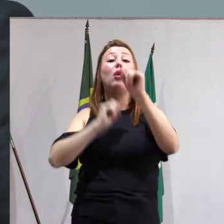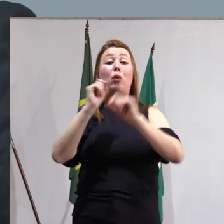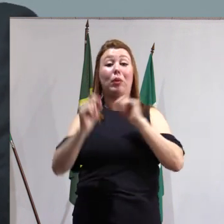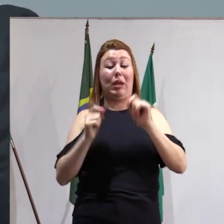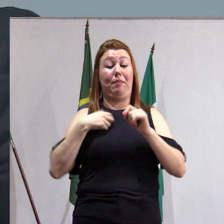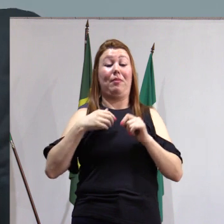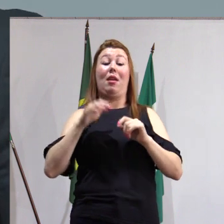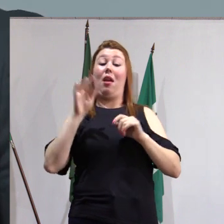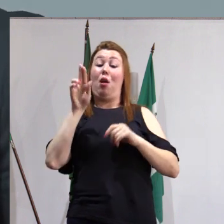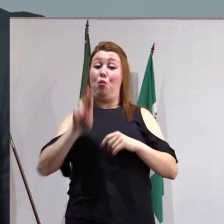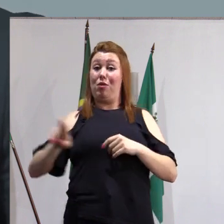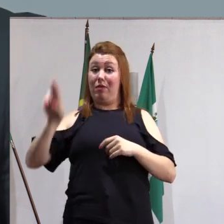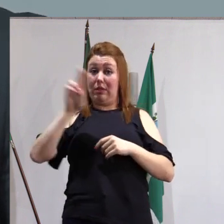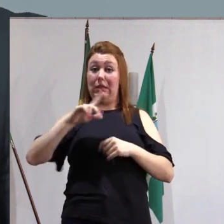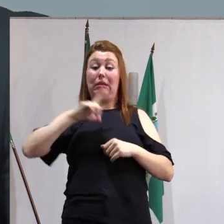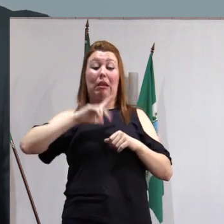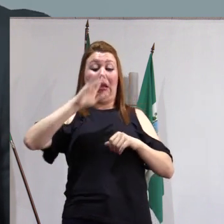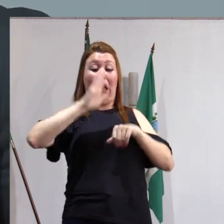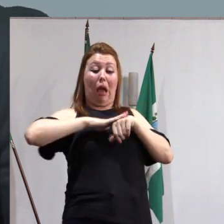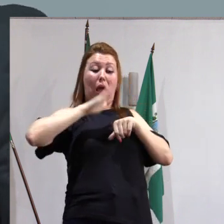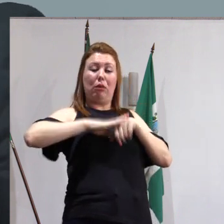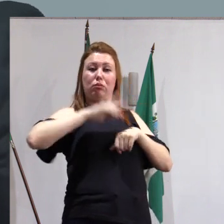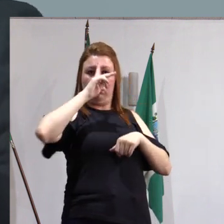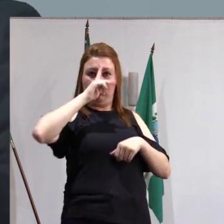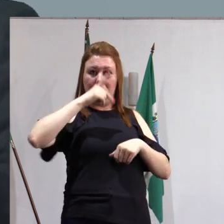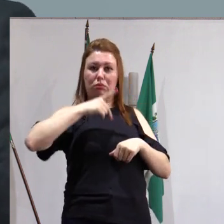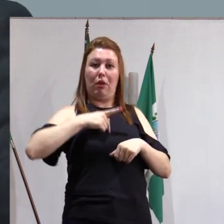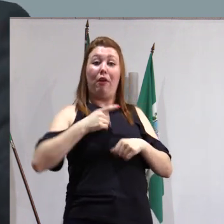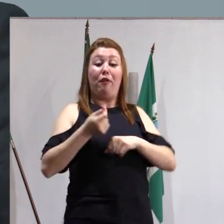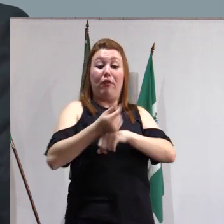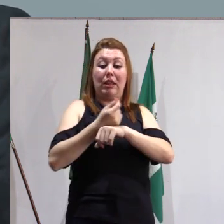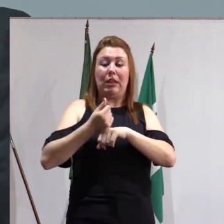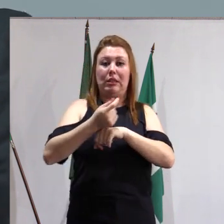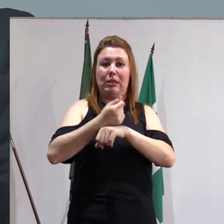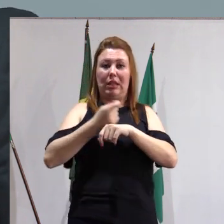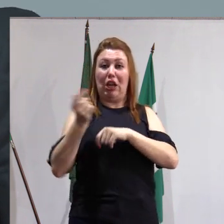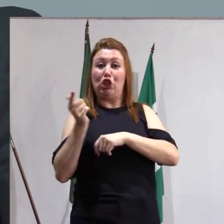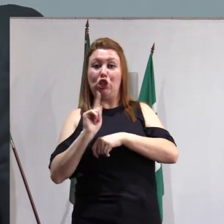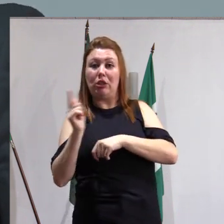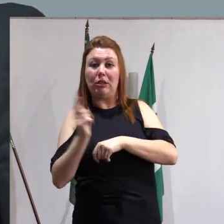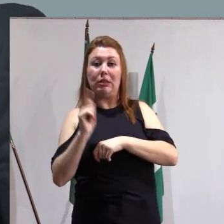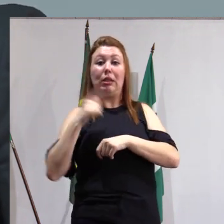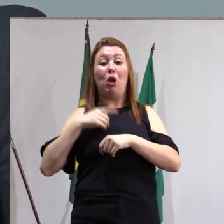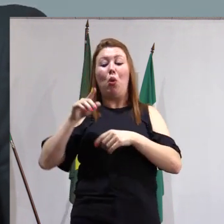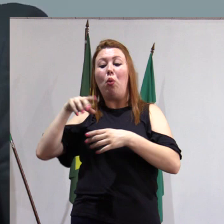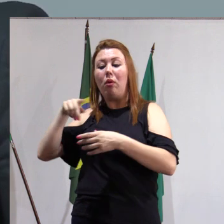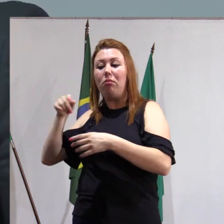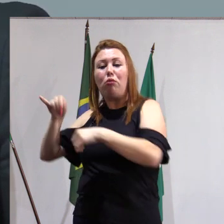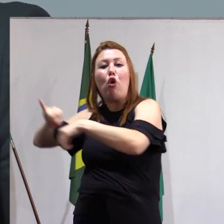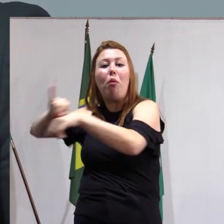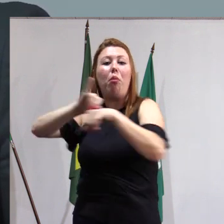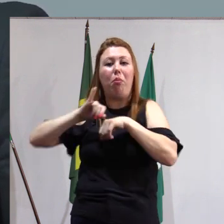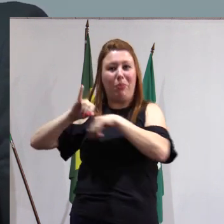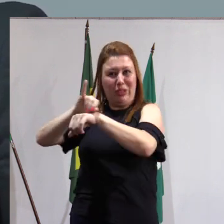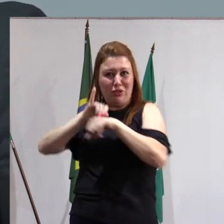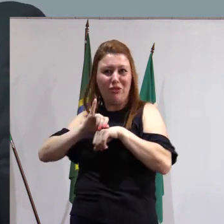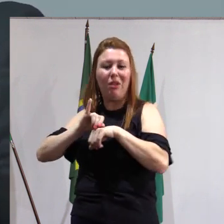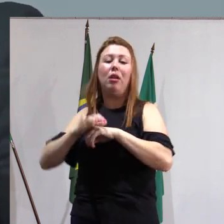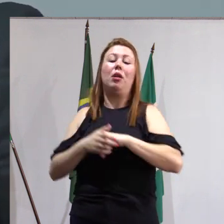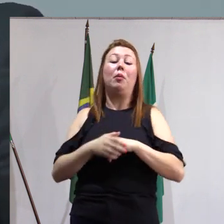gestão financeira, administrativa e patrimonial. E tem um artigo, o 23º, que diz assim: